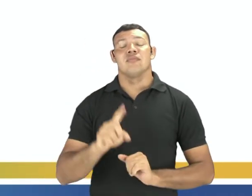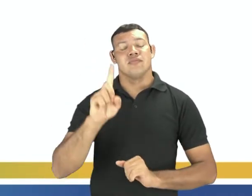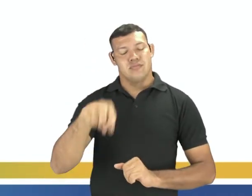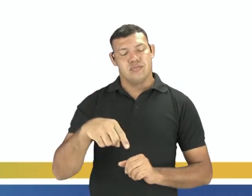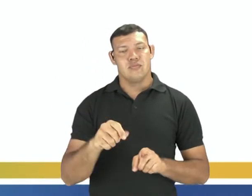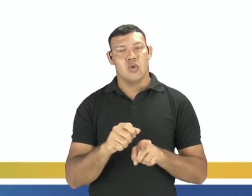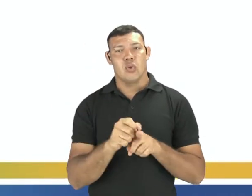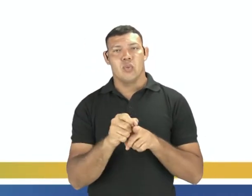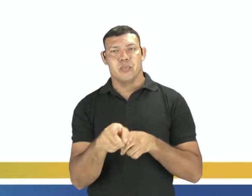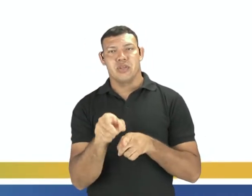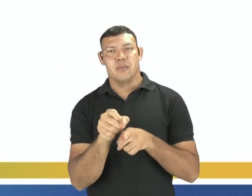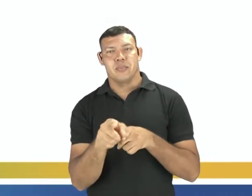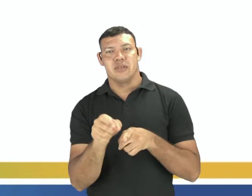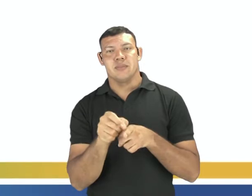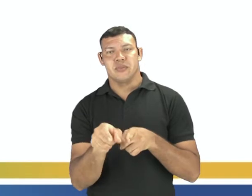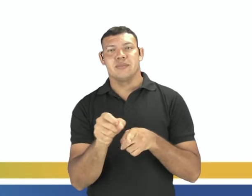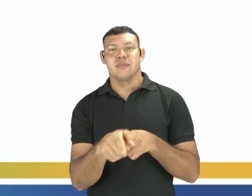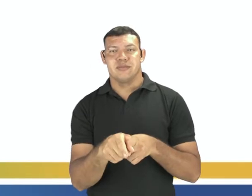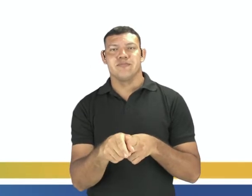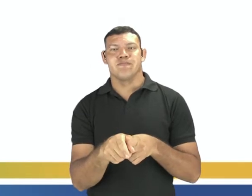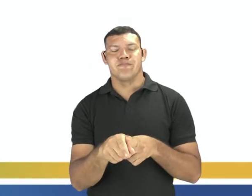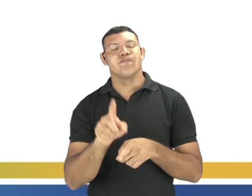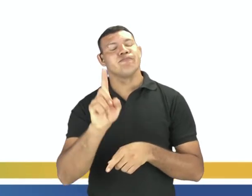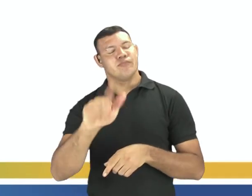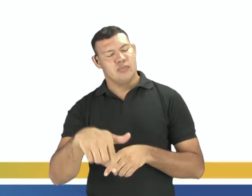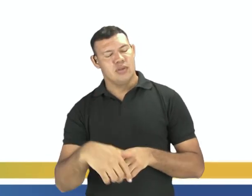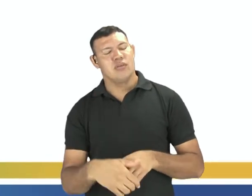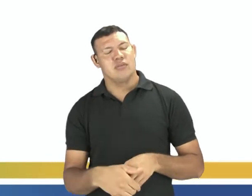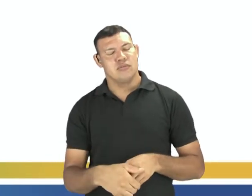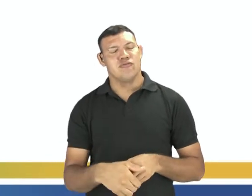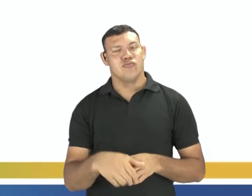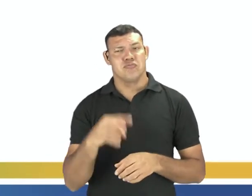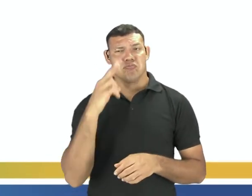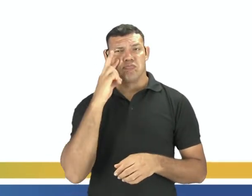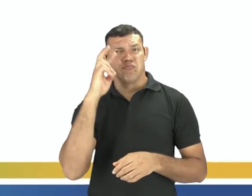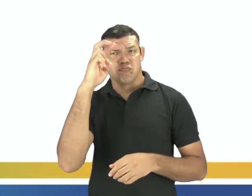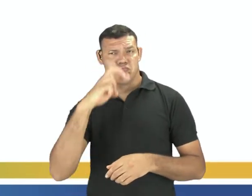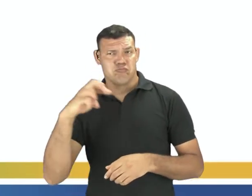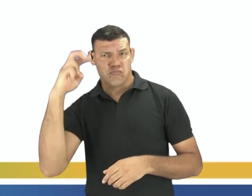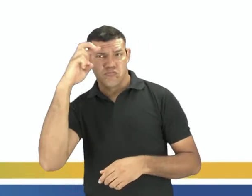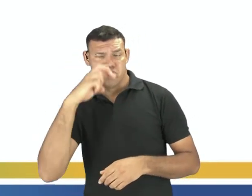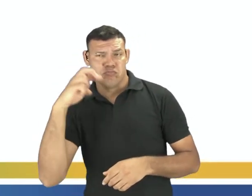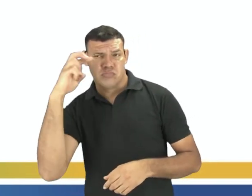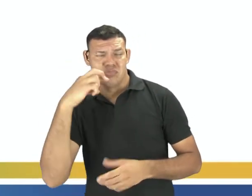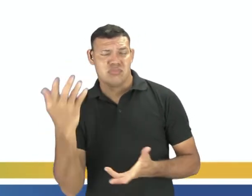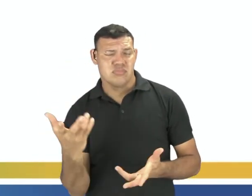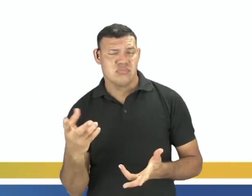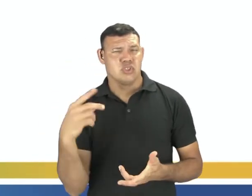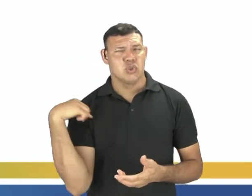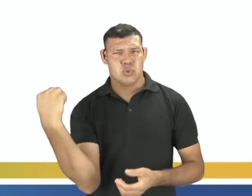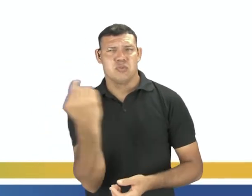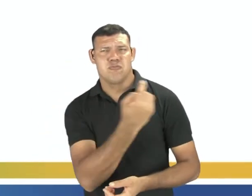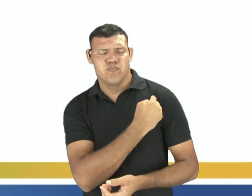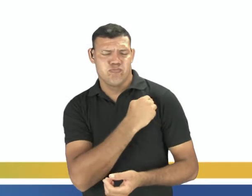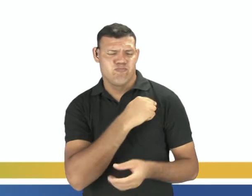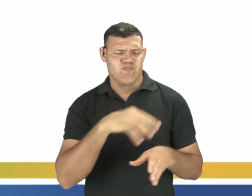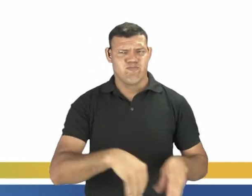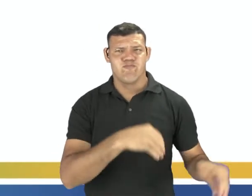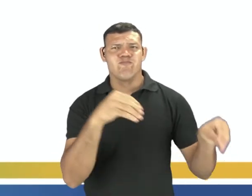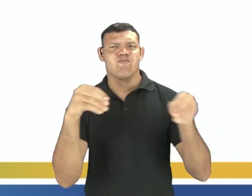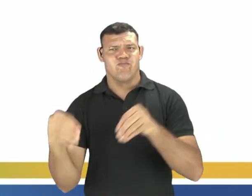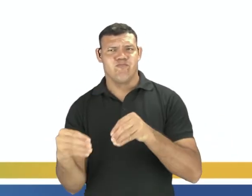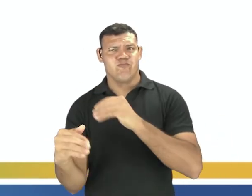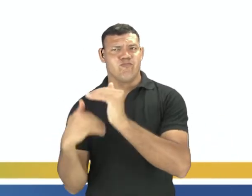a ejaculação. São sinais de evidências que mudam no começo. Quando somos nós a mudar e a crescer